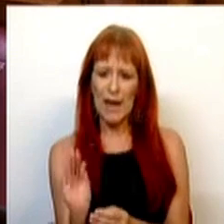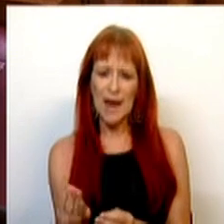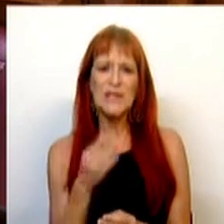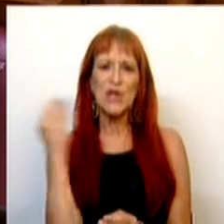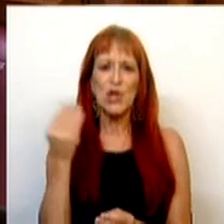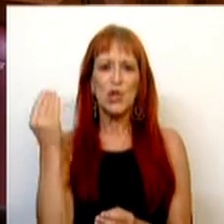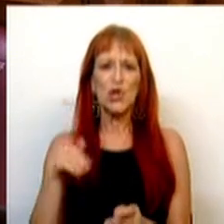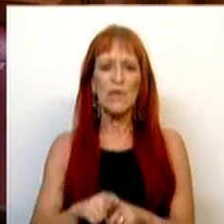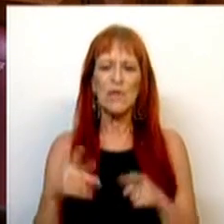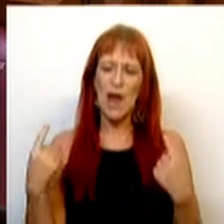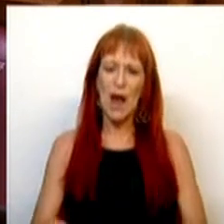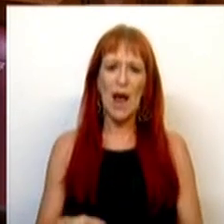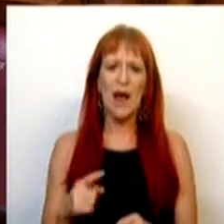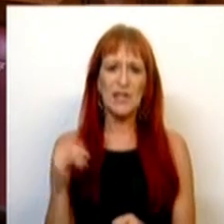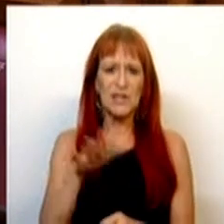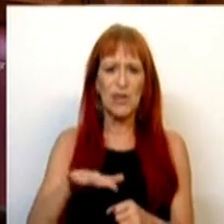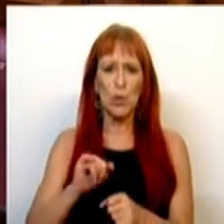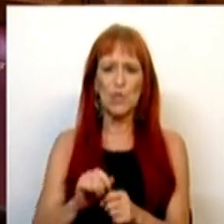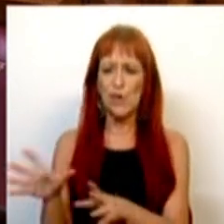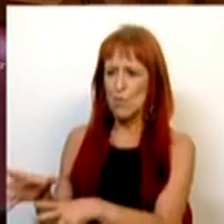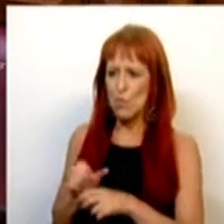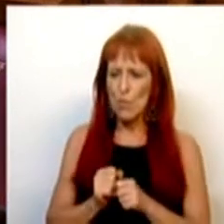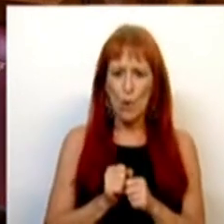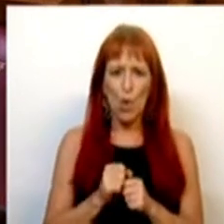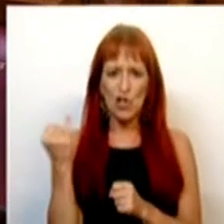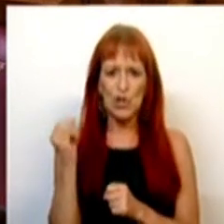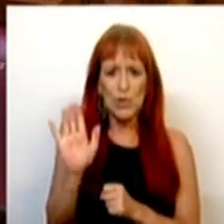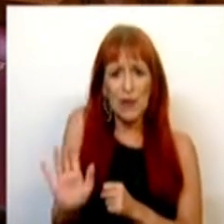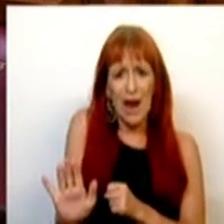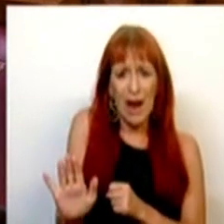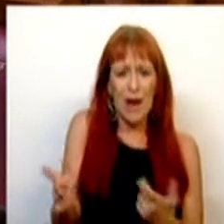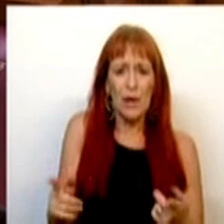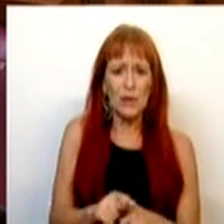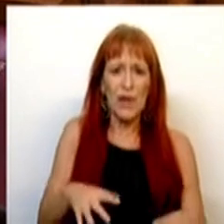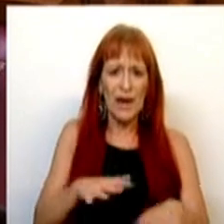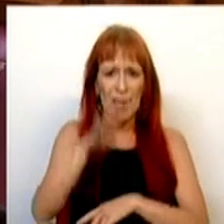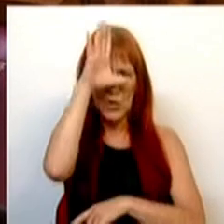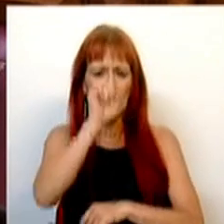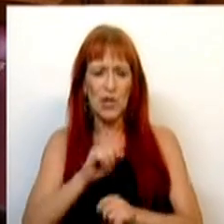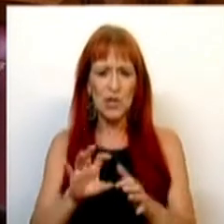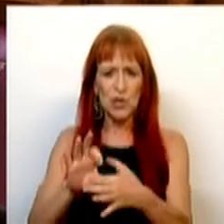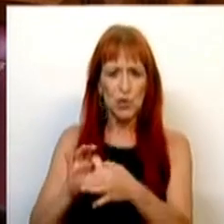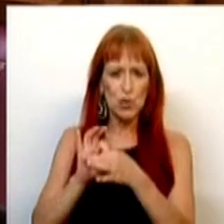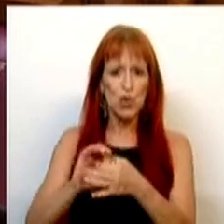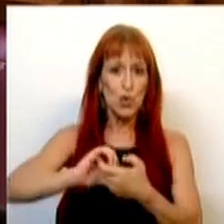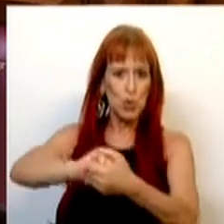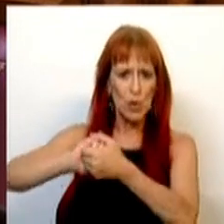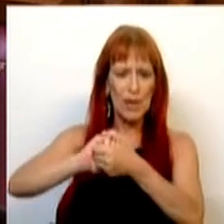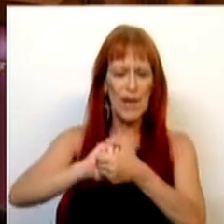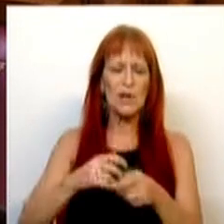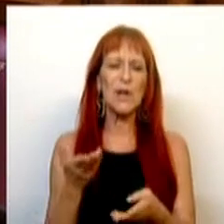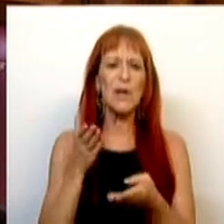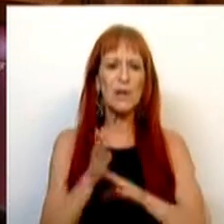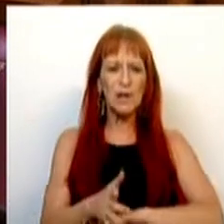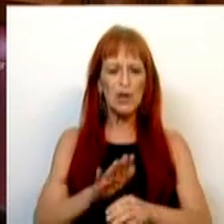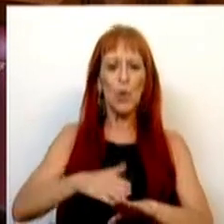crianças e jovens que se encontram em situação de acolhimento nas instituições da rede pública e solidária, nomeadamente